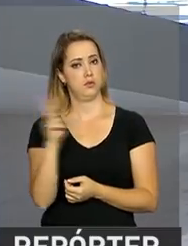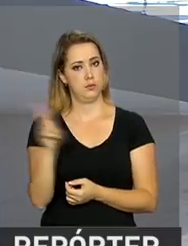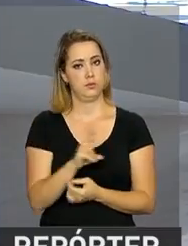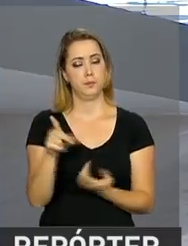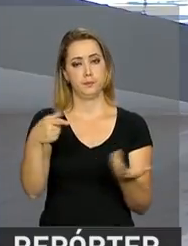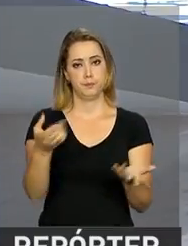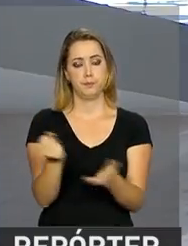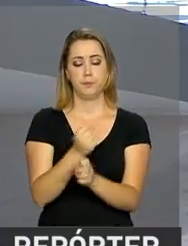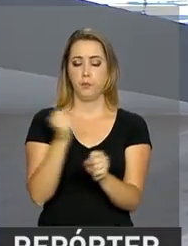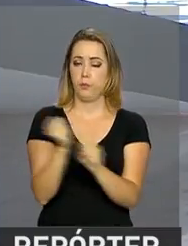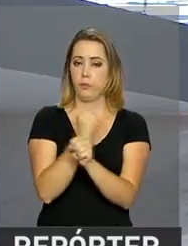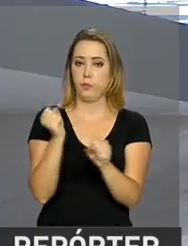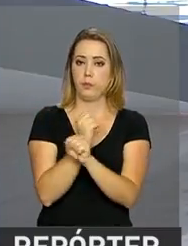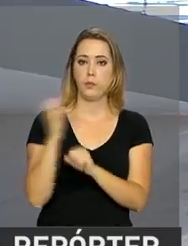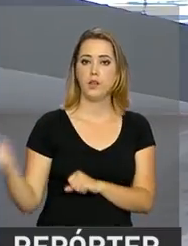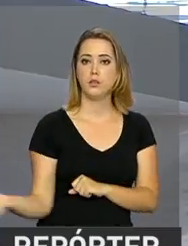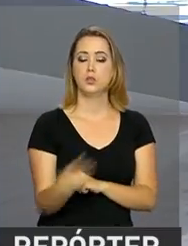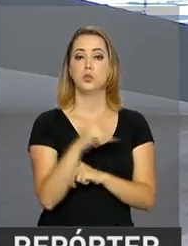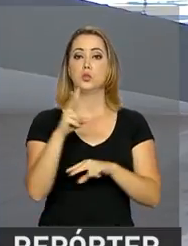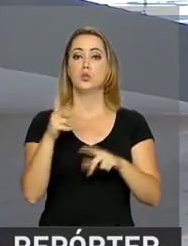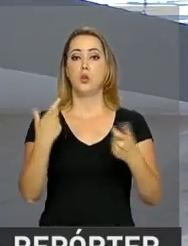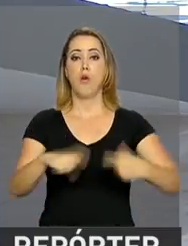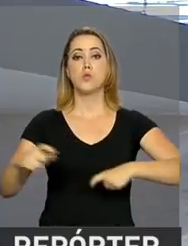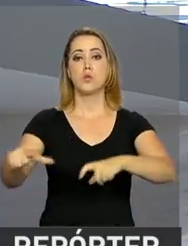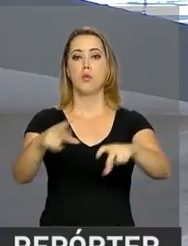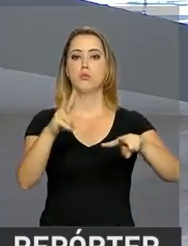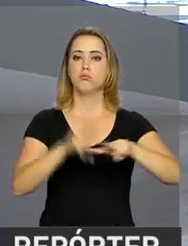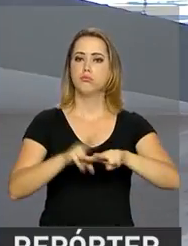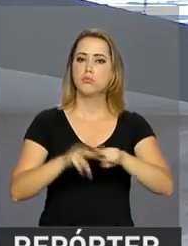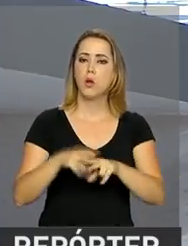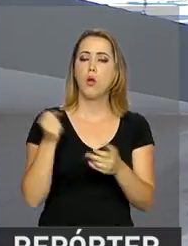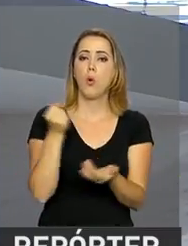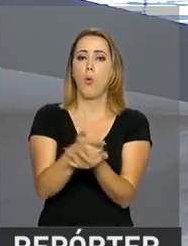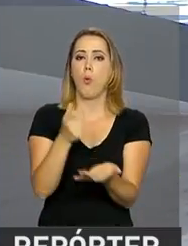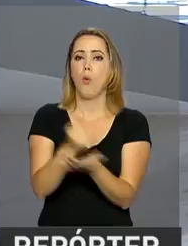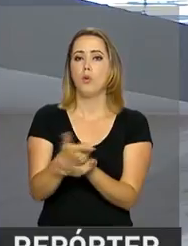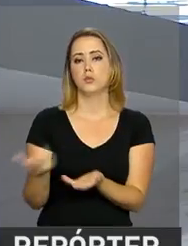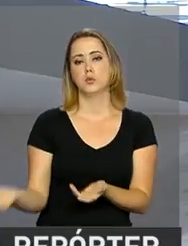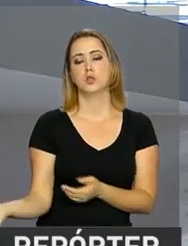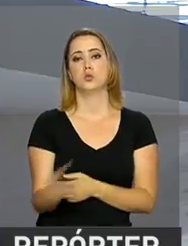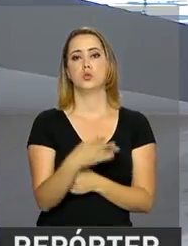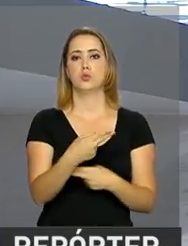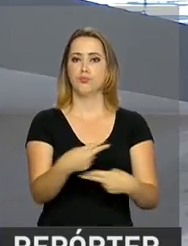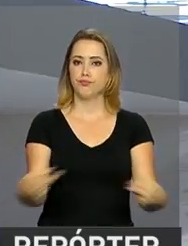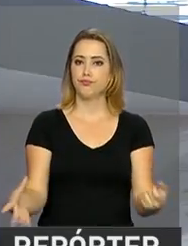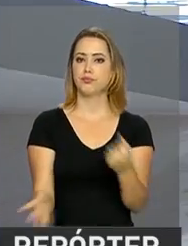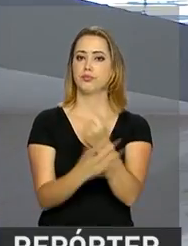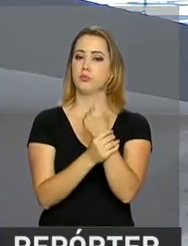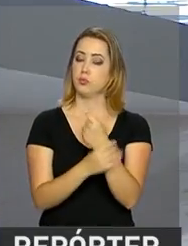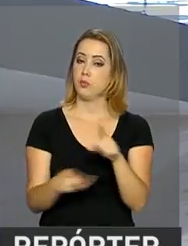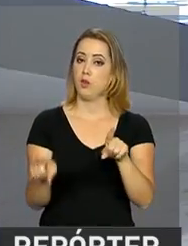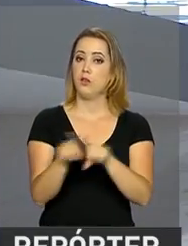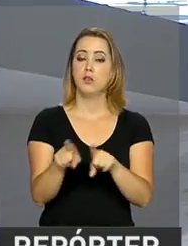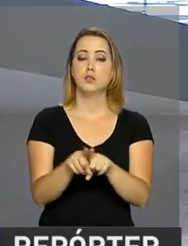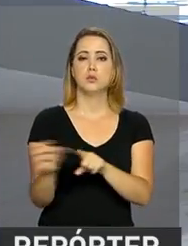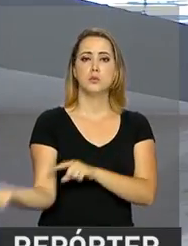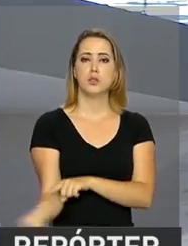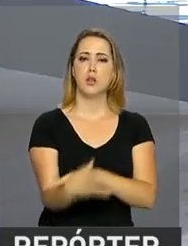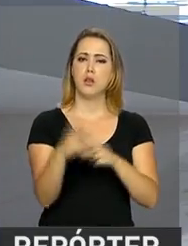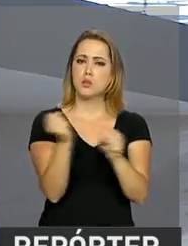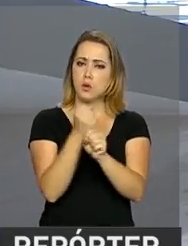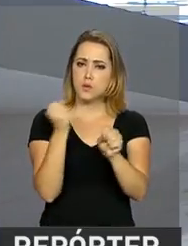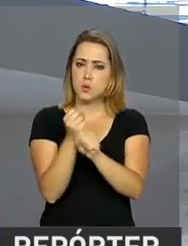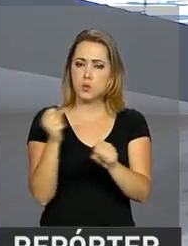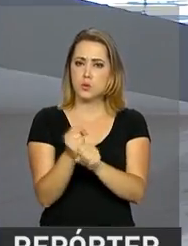reais para construção de novas penitenciárias aquisição de equipamentos e outros gastos E as novas unidades deverão ser